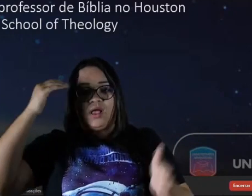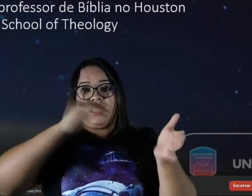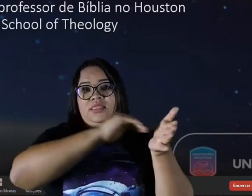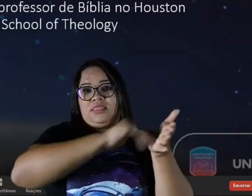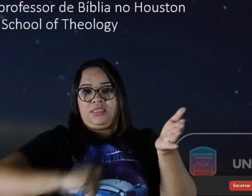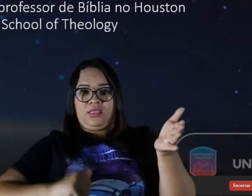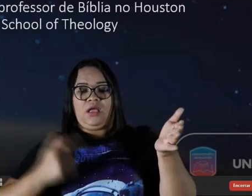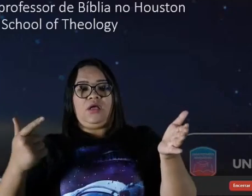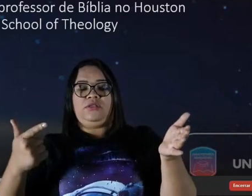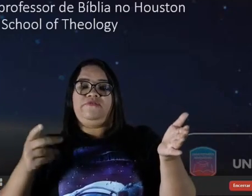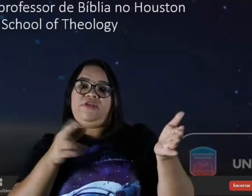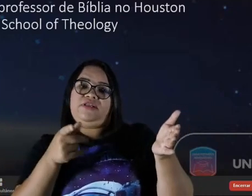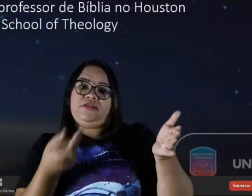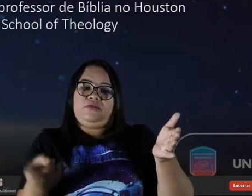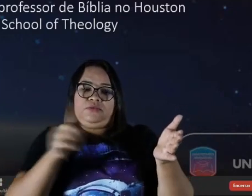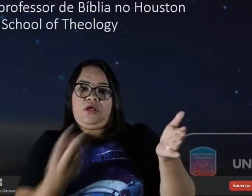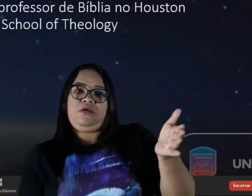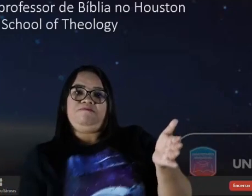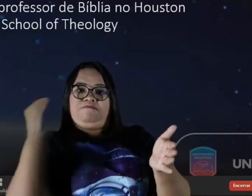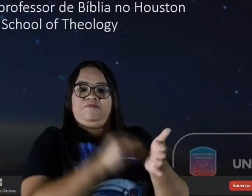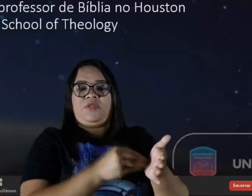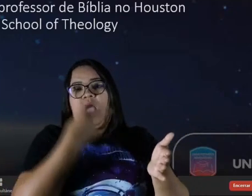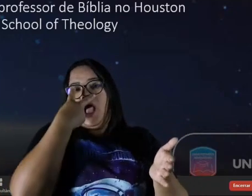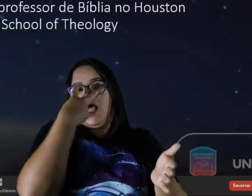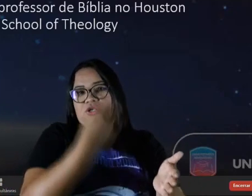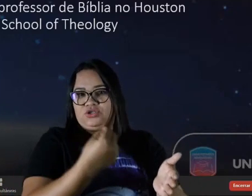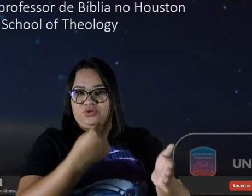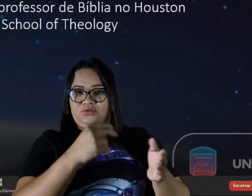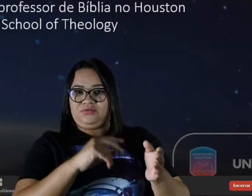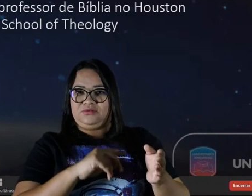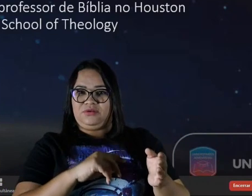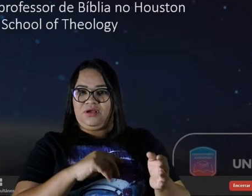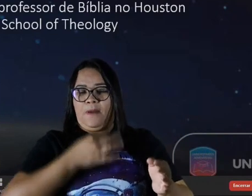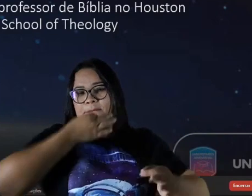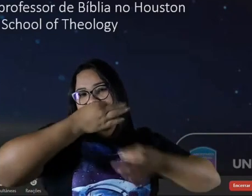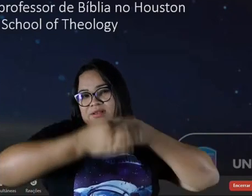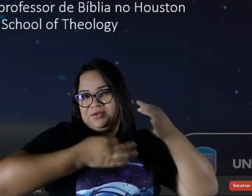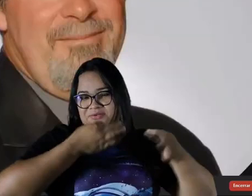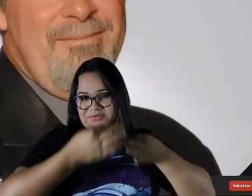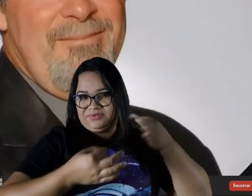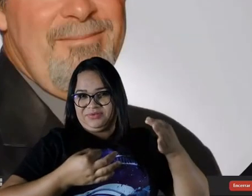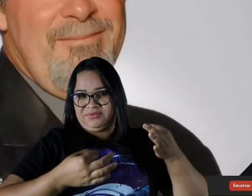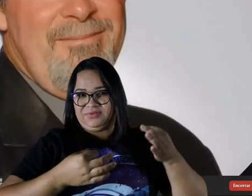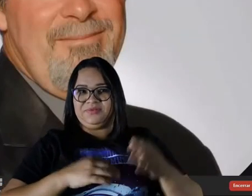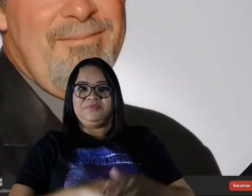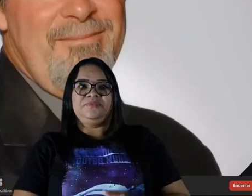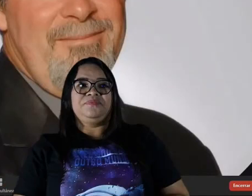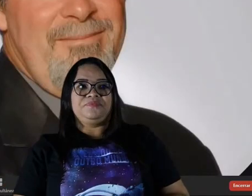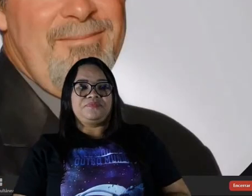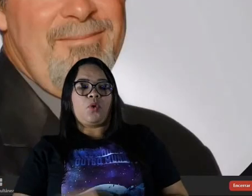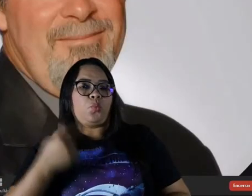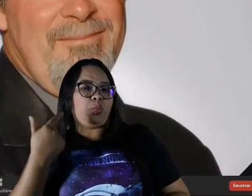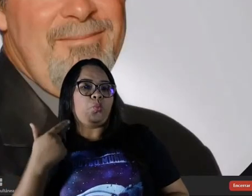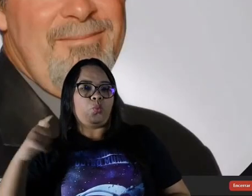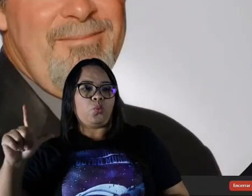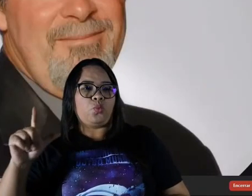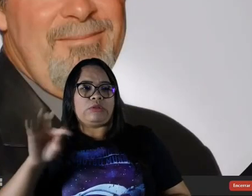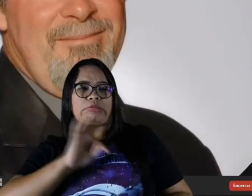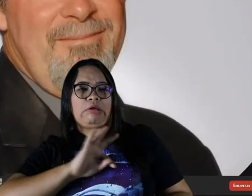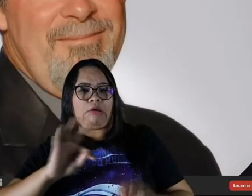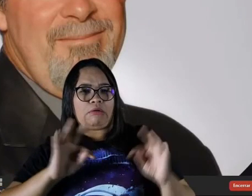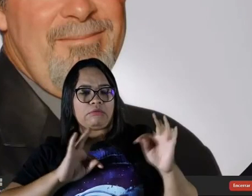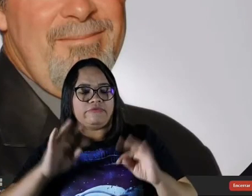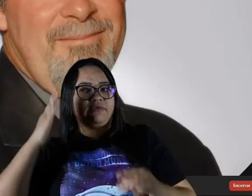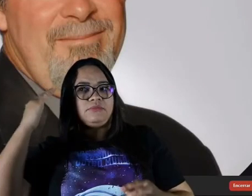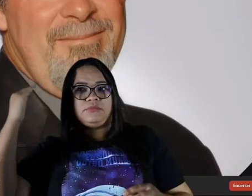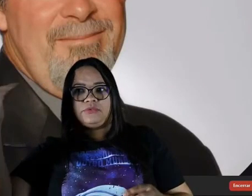na Bíblia o preconceito, o achismo, o modo de vista dele, tá certo? O ponto de vista dele. Tem um outro teólogo